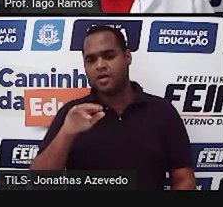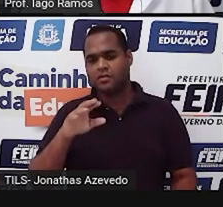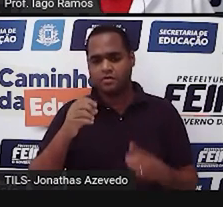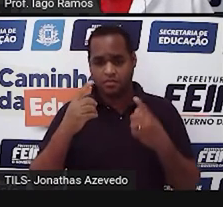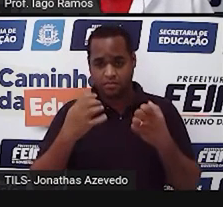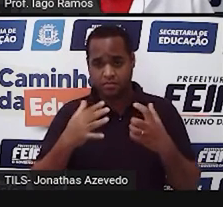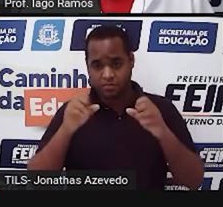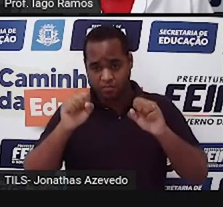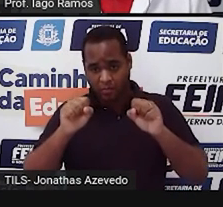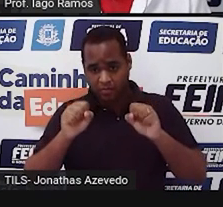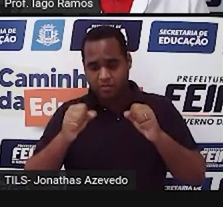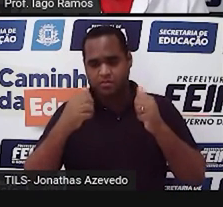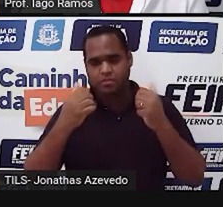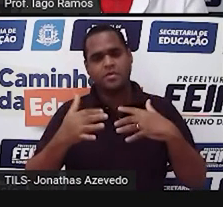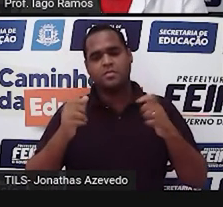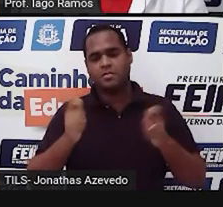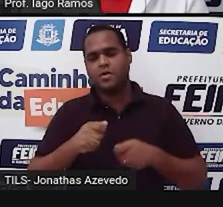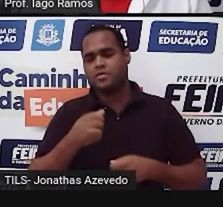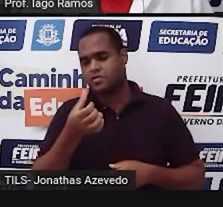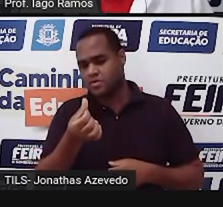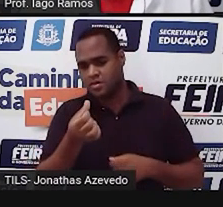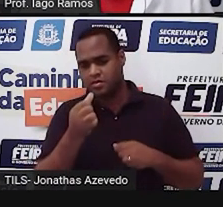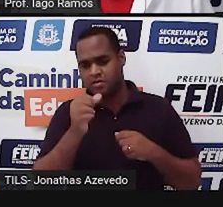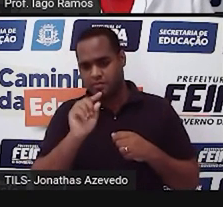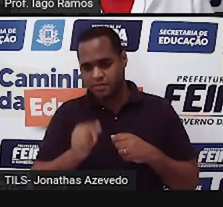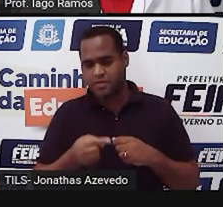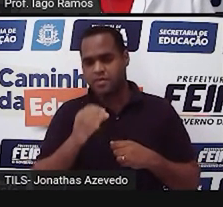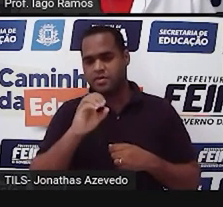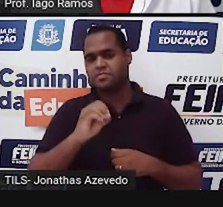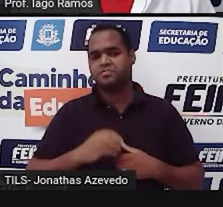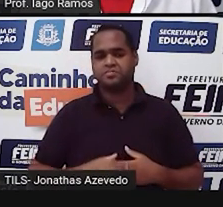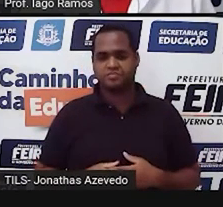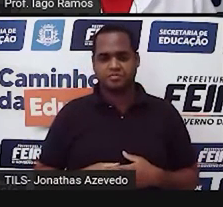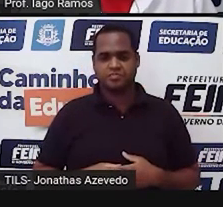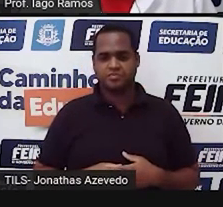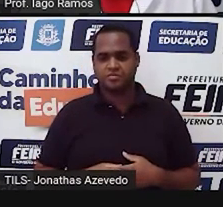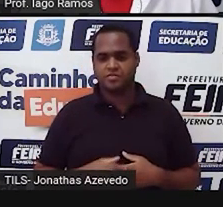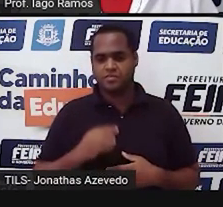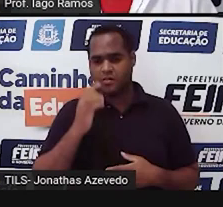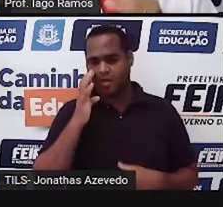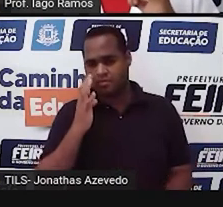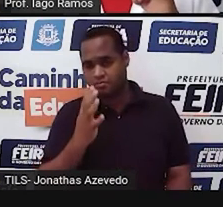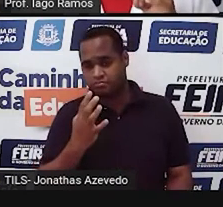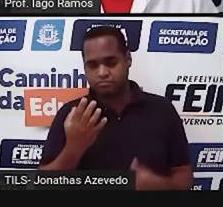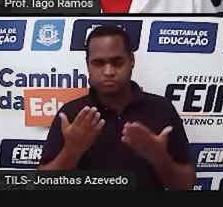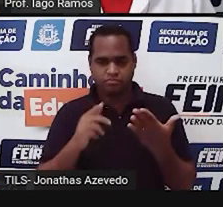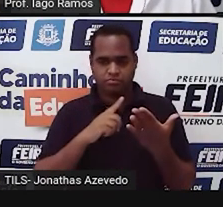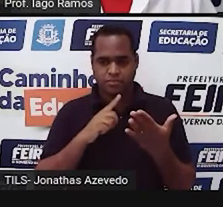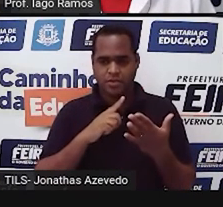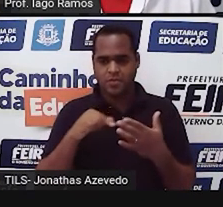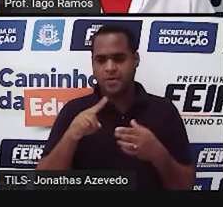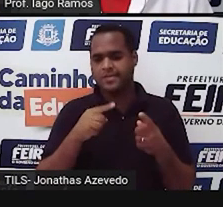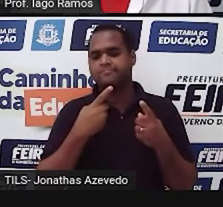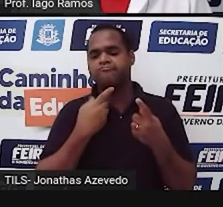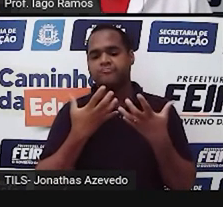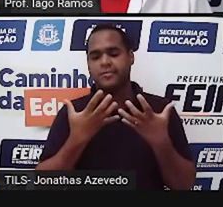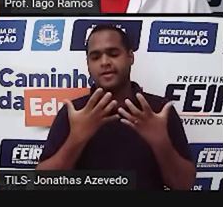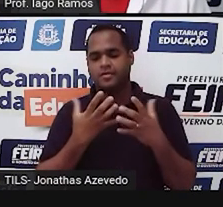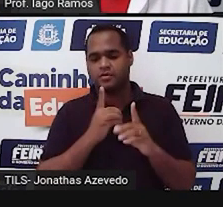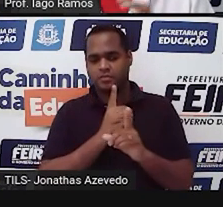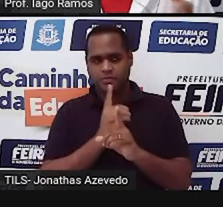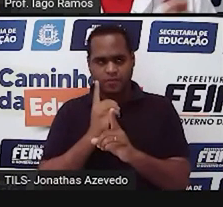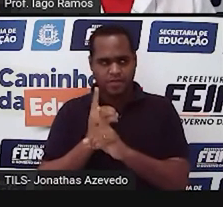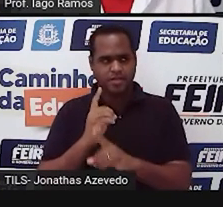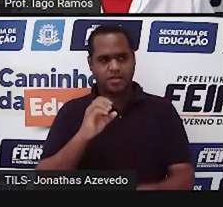escrever na forma decimal É só colocar 6,0 tá bom a ouvimos aí né se a gente quiser encontrar um número